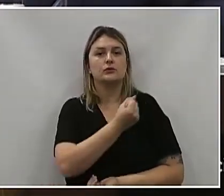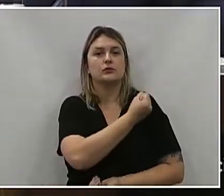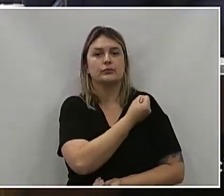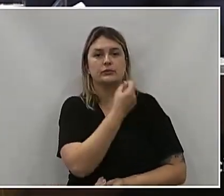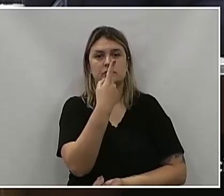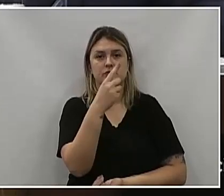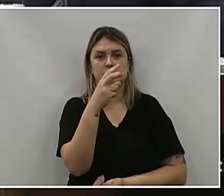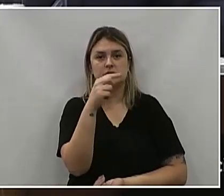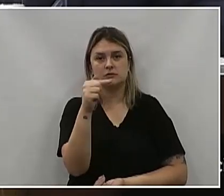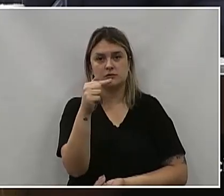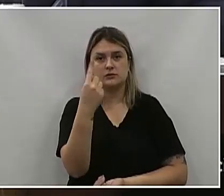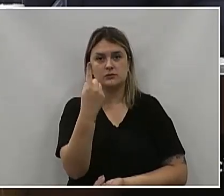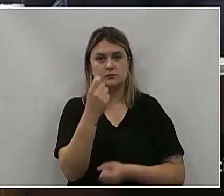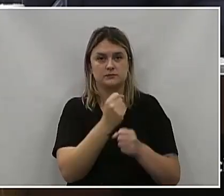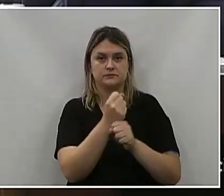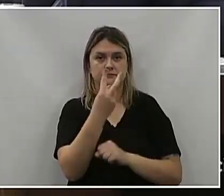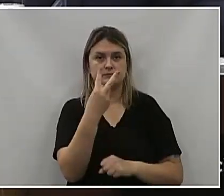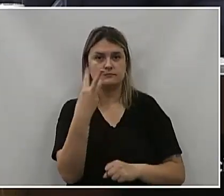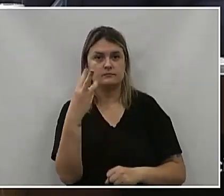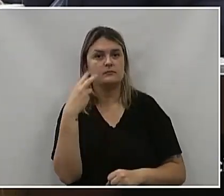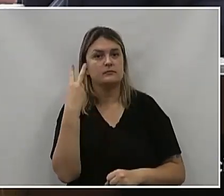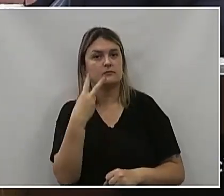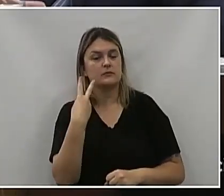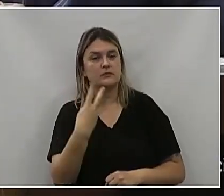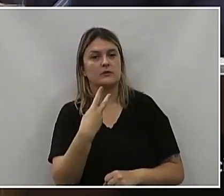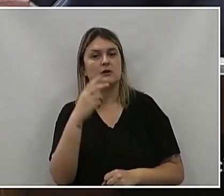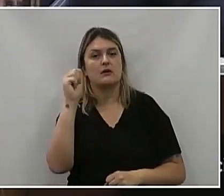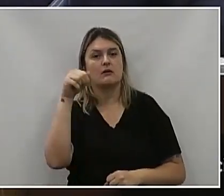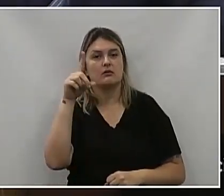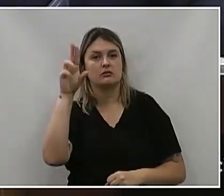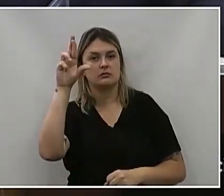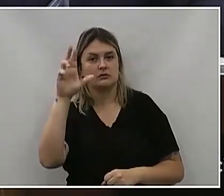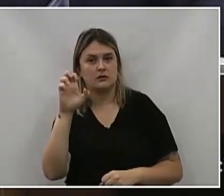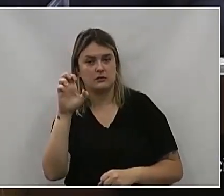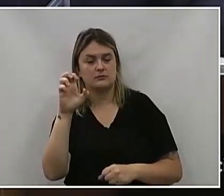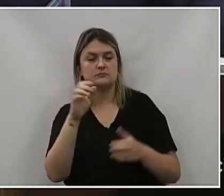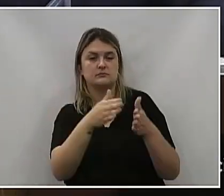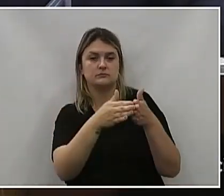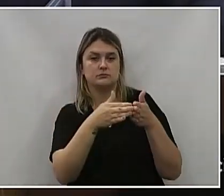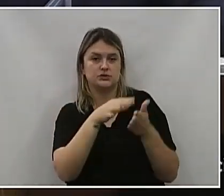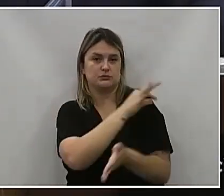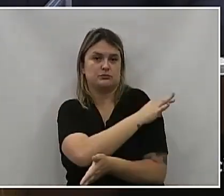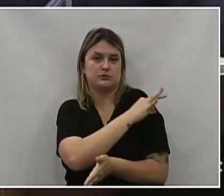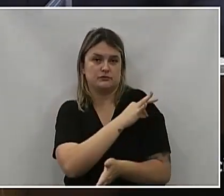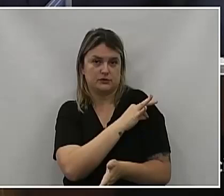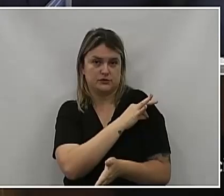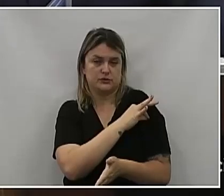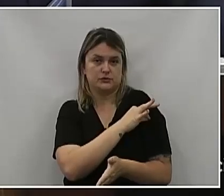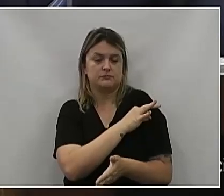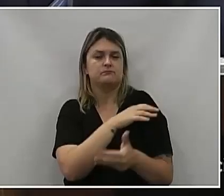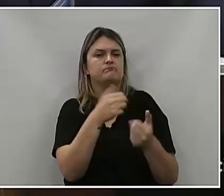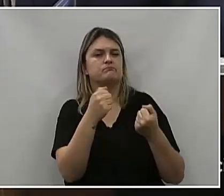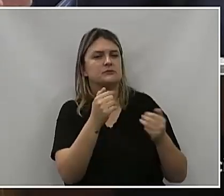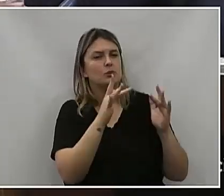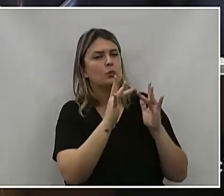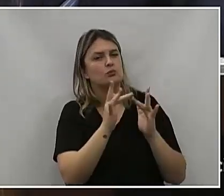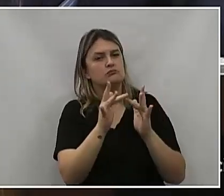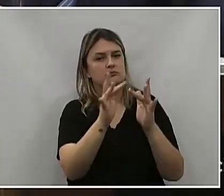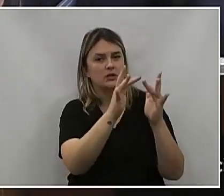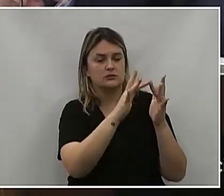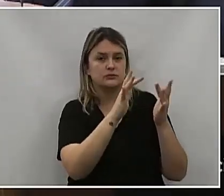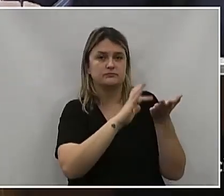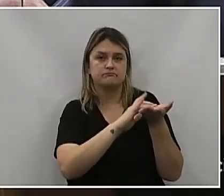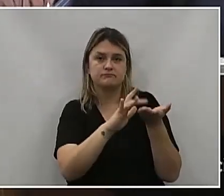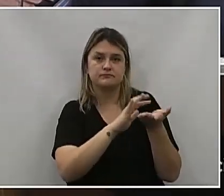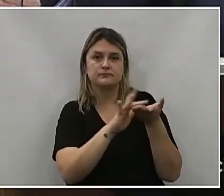Número 171 de 2023, do vereador André Cristiano Henrique, aos prefeito municipal que entre em contato com a